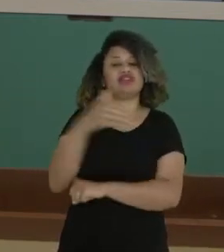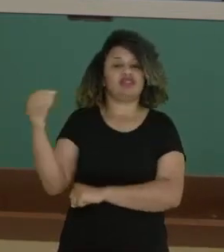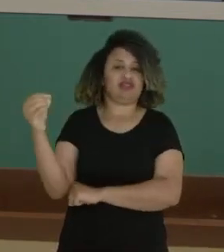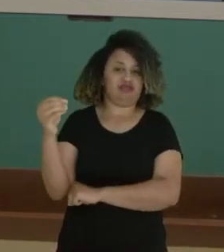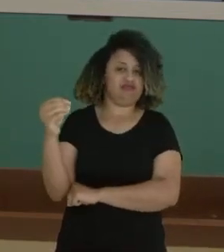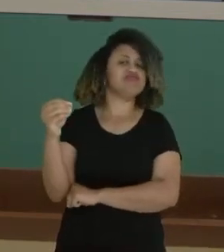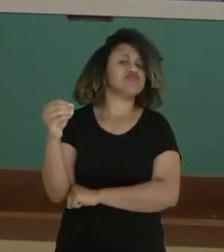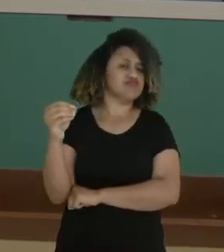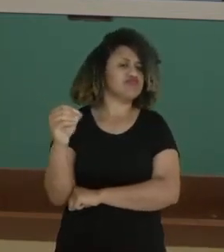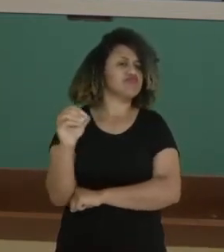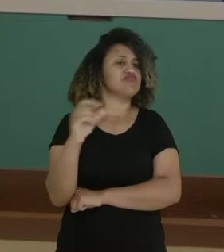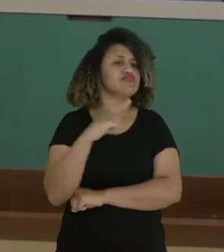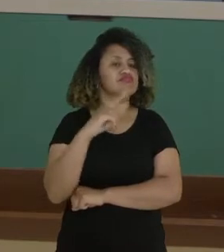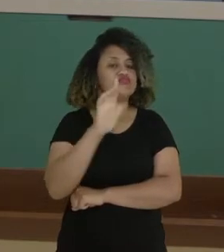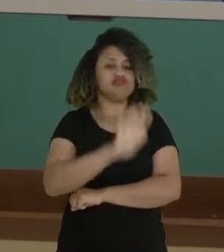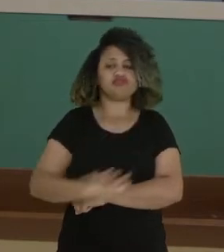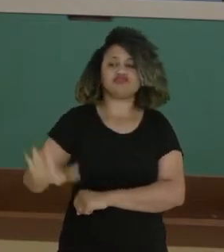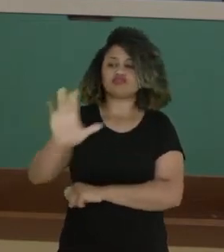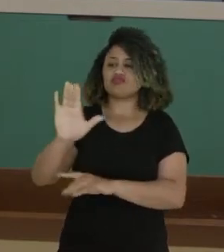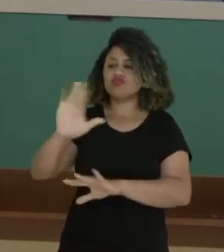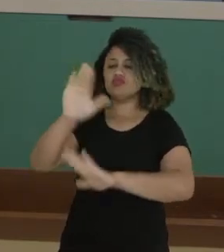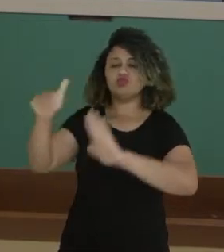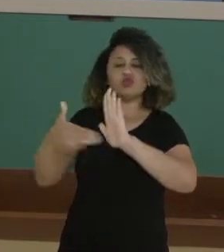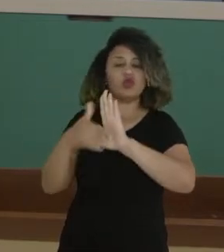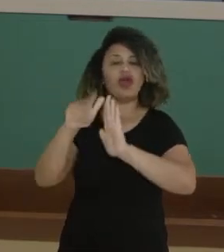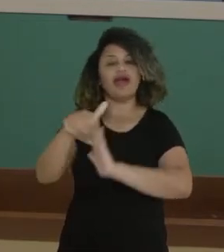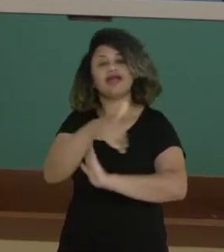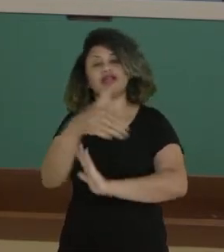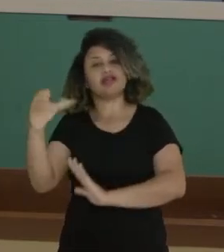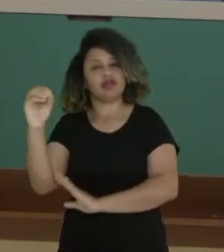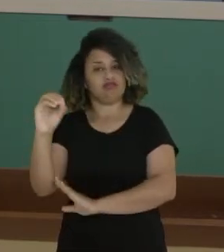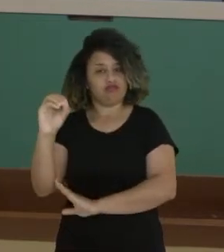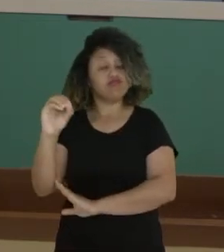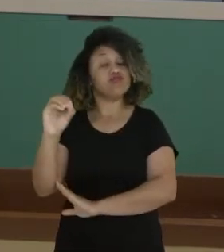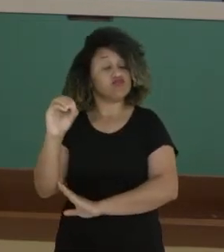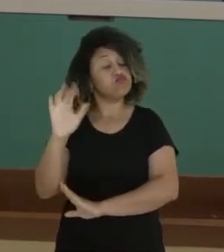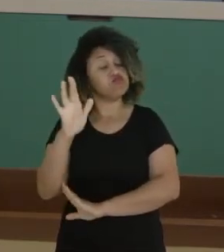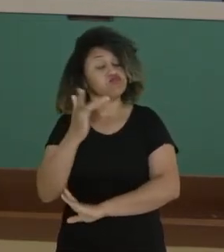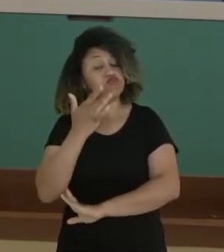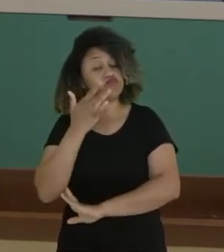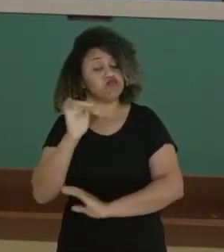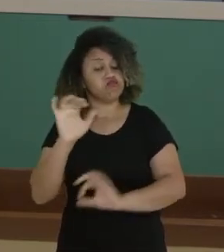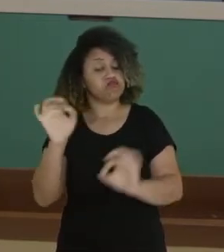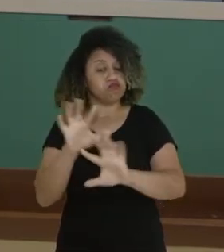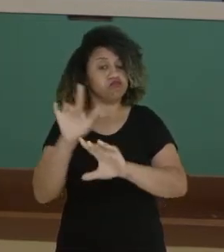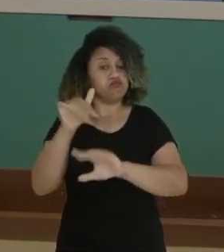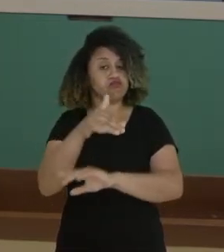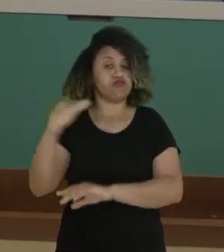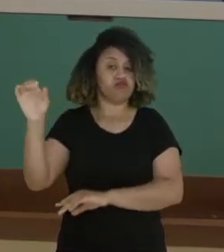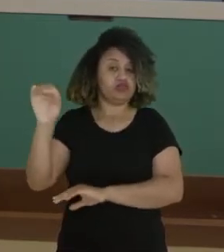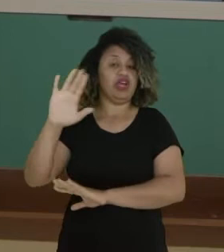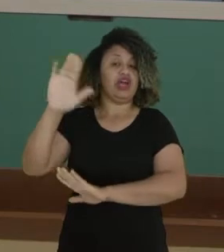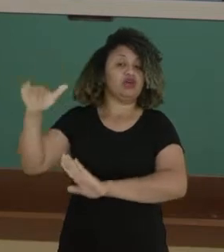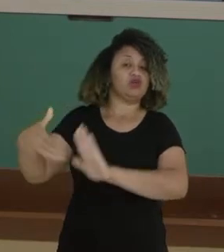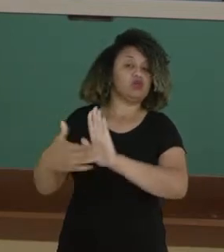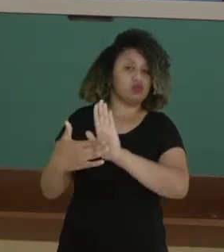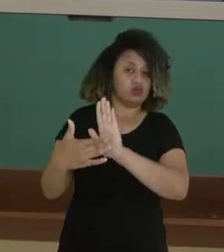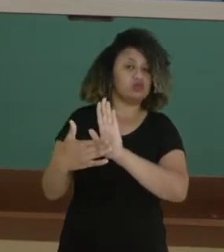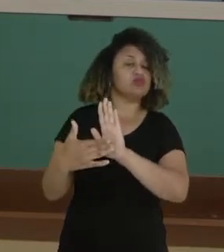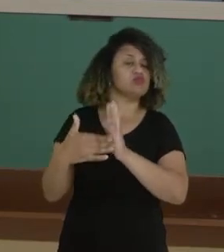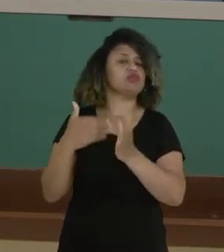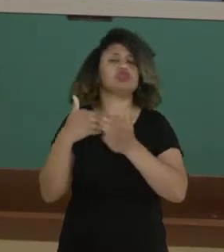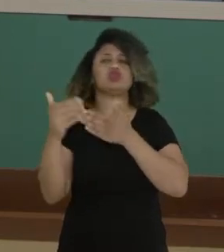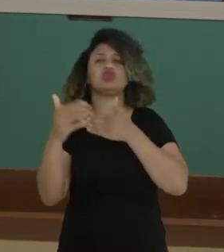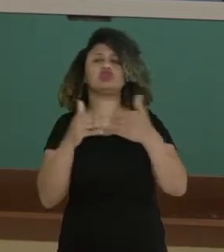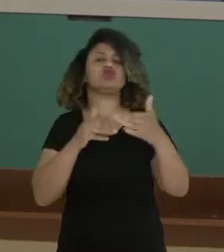Então a gente considera o total, tudo, 100, para ficar fácil, entendeu? Então 100 é o total. Independente do